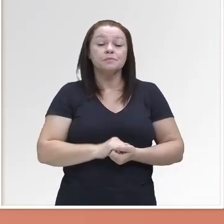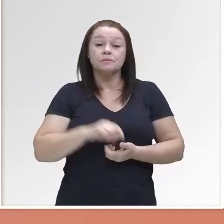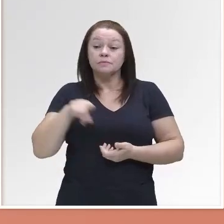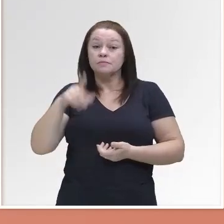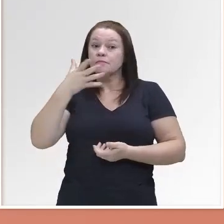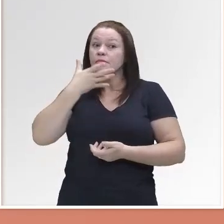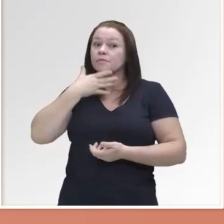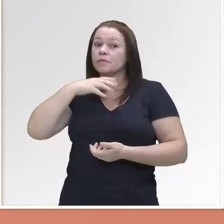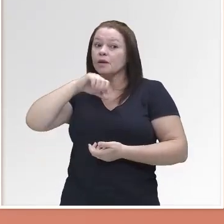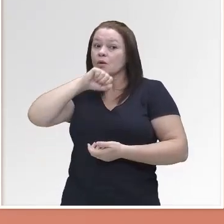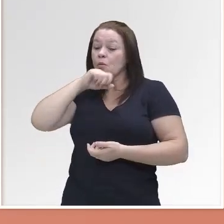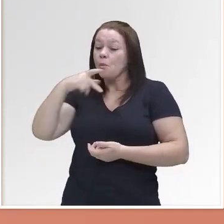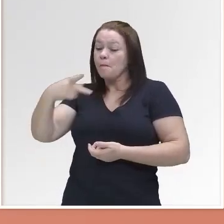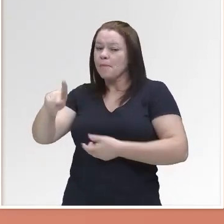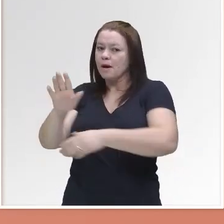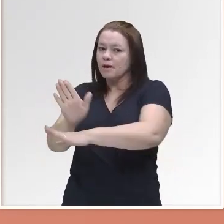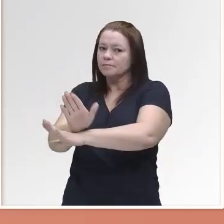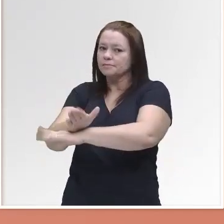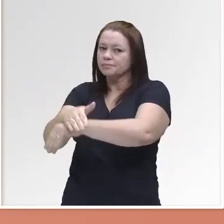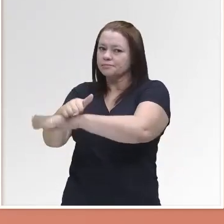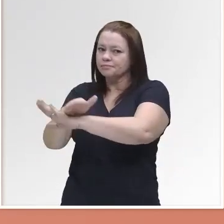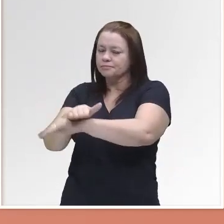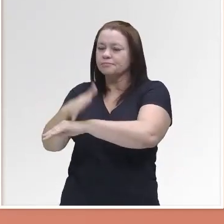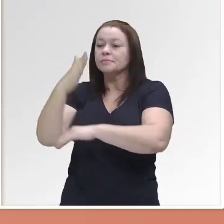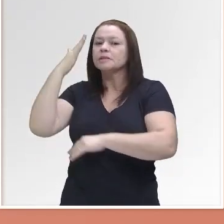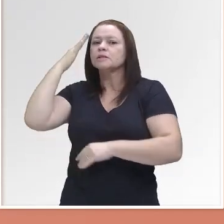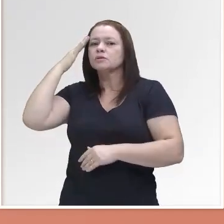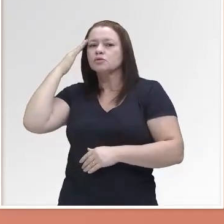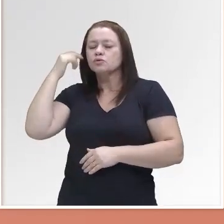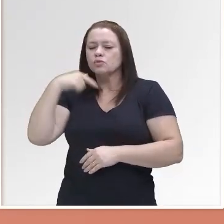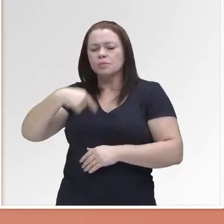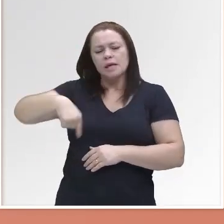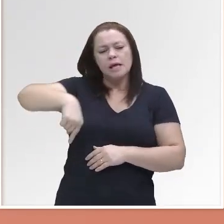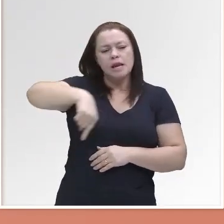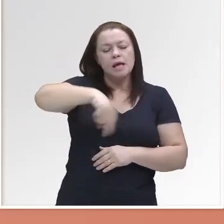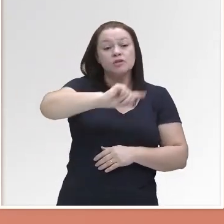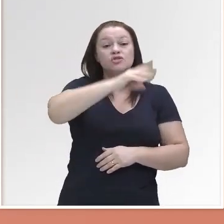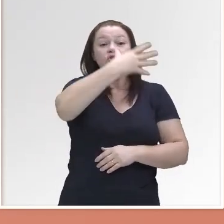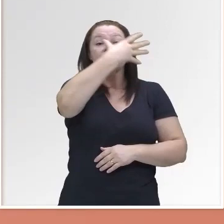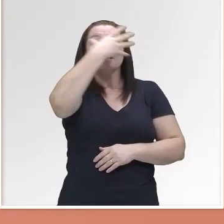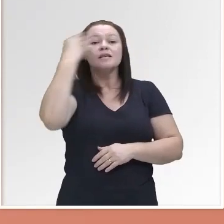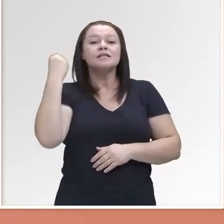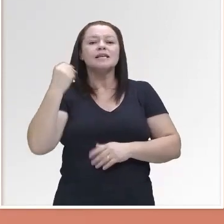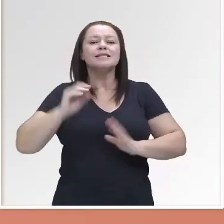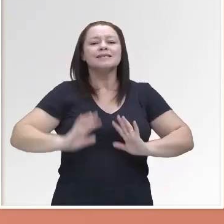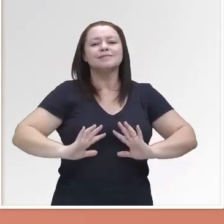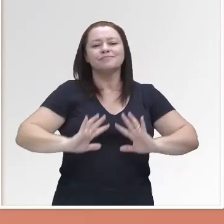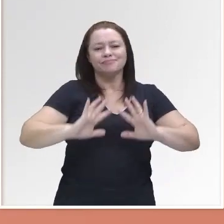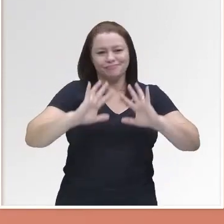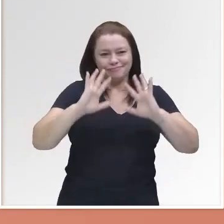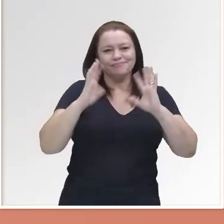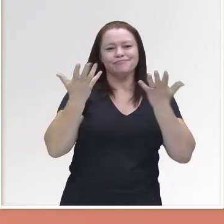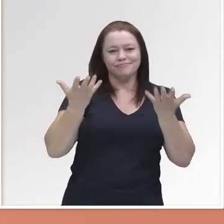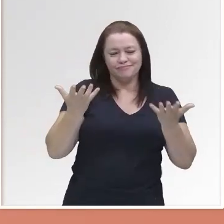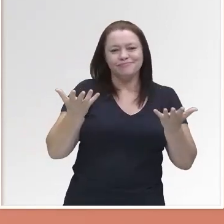Seu pai soube que ela tinha esquecido